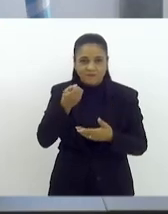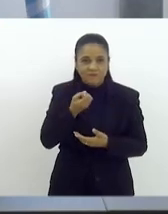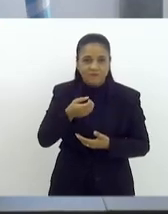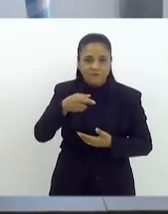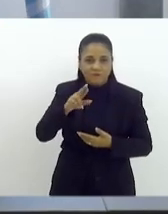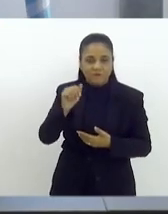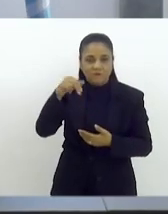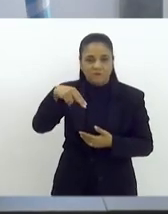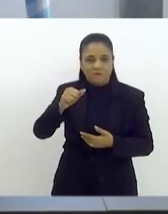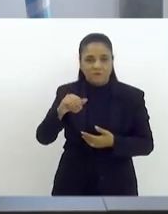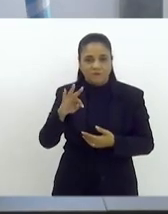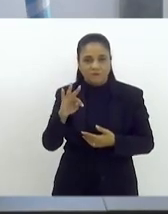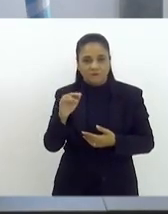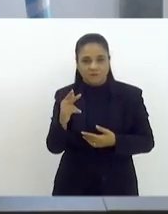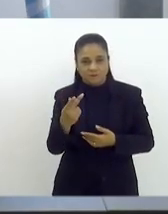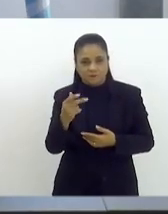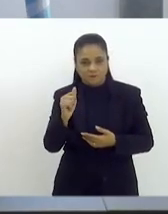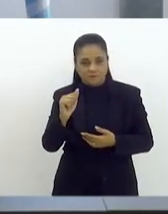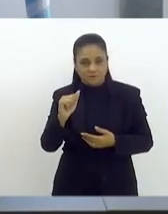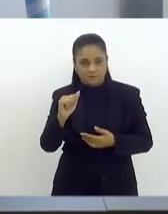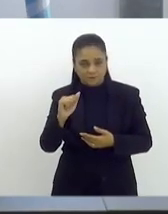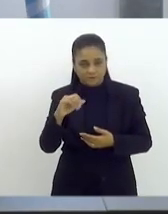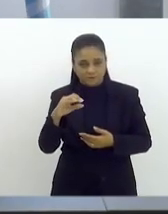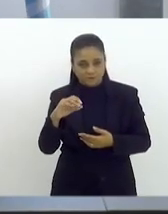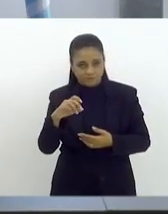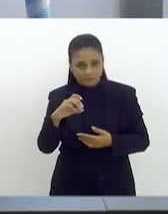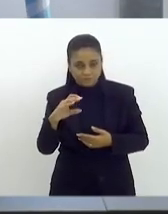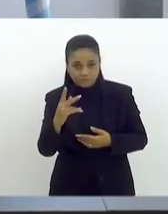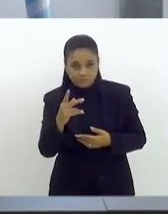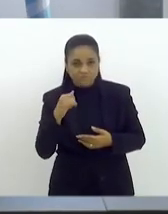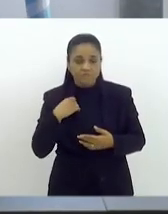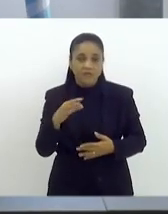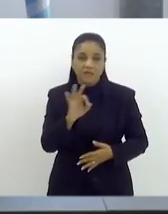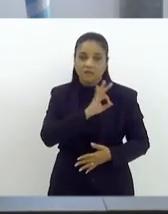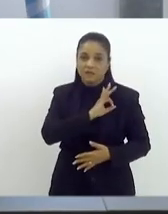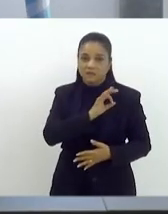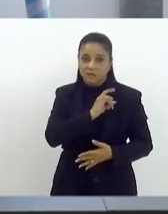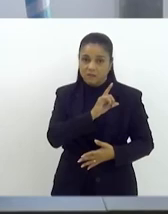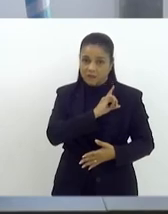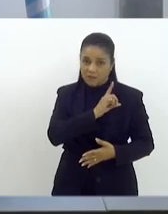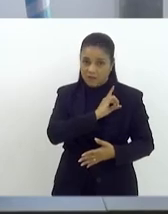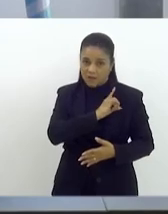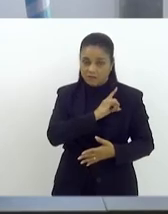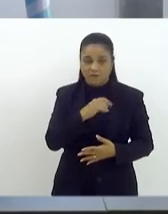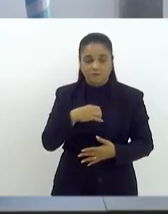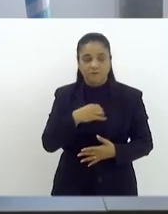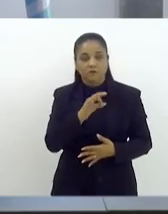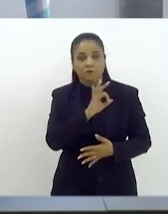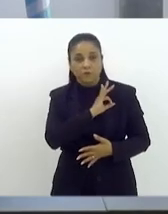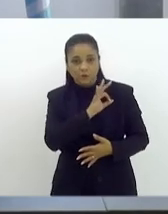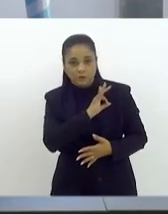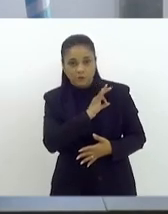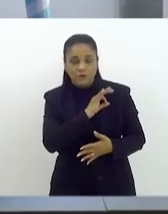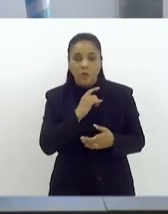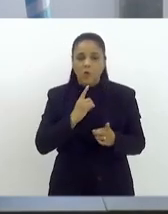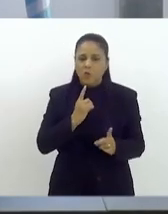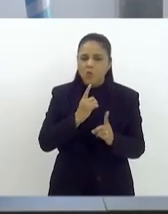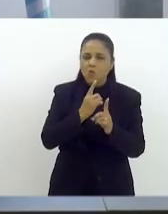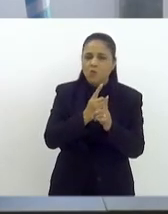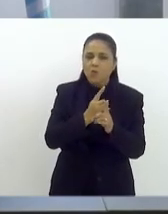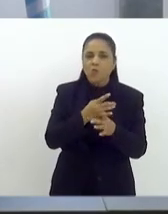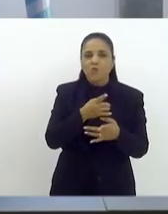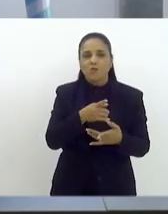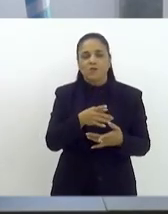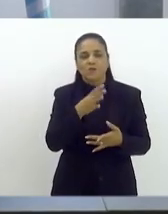doutora Natasha Alves de Oliveira delegada de polícia eu e a doutora Natasha conhecemos no momento muito